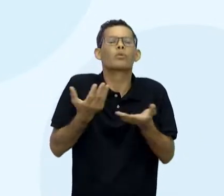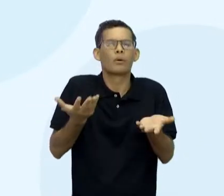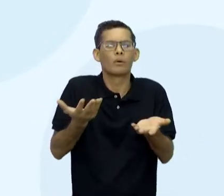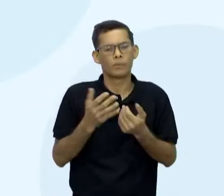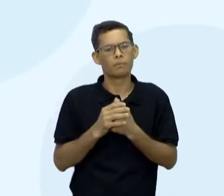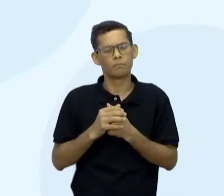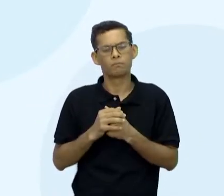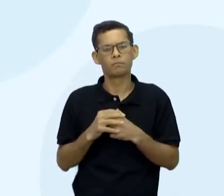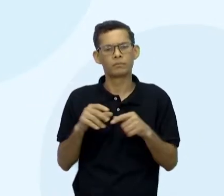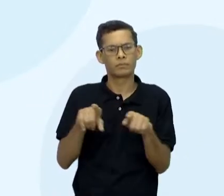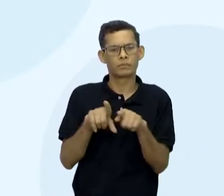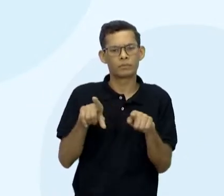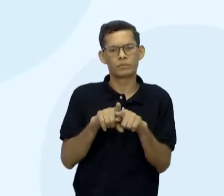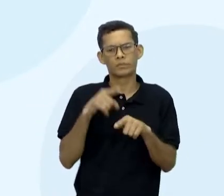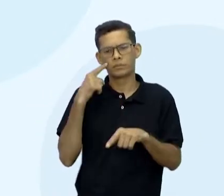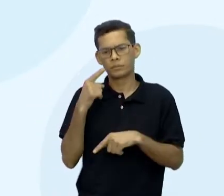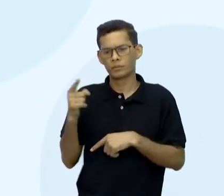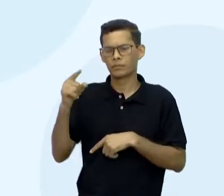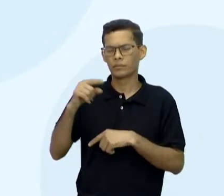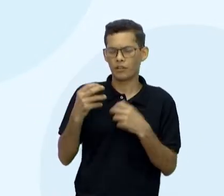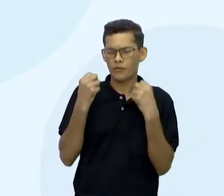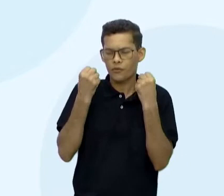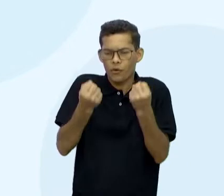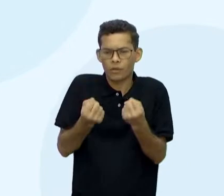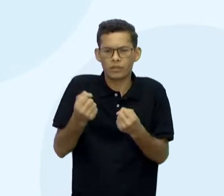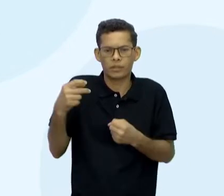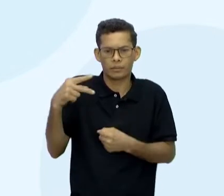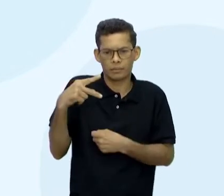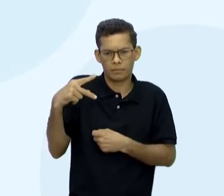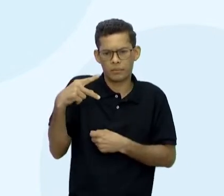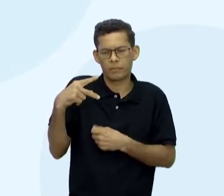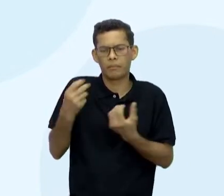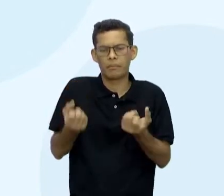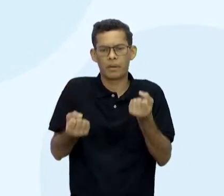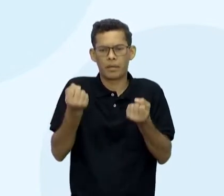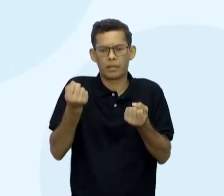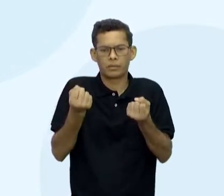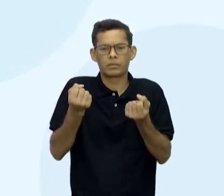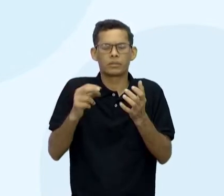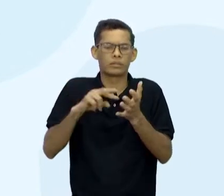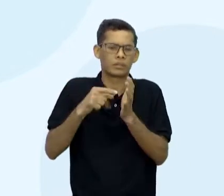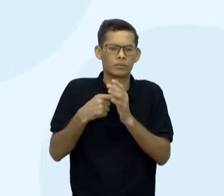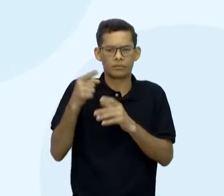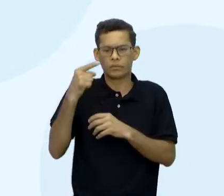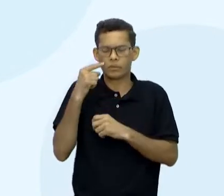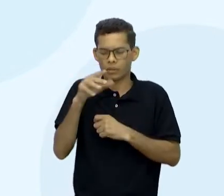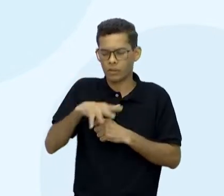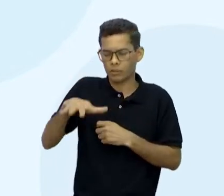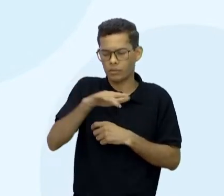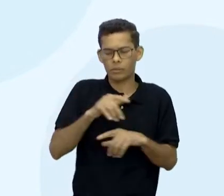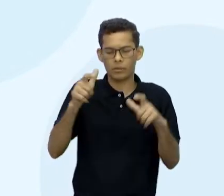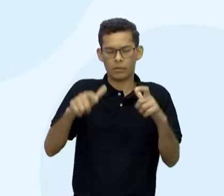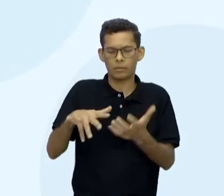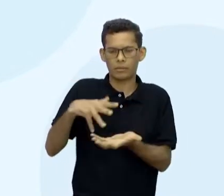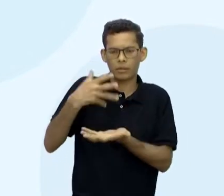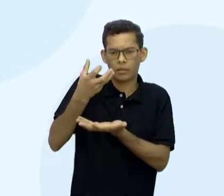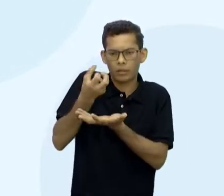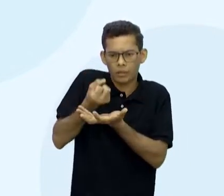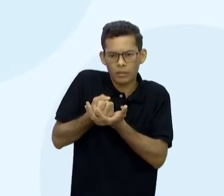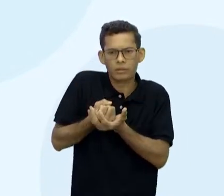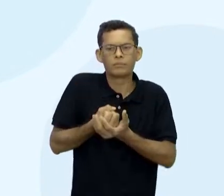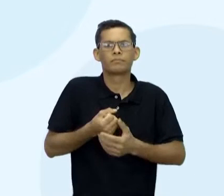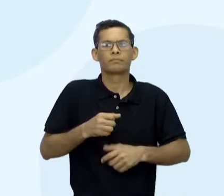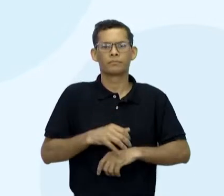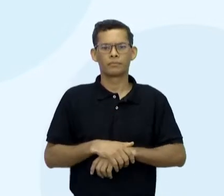já nas aulas anteriores. Vamos lembrar que a força peso é uma força devido ao campo gravitacional. Então, se eu variar o campo gravitacional, você